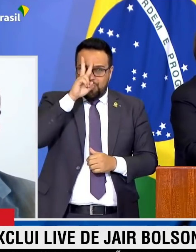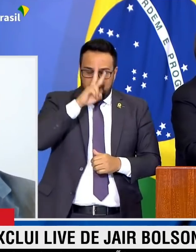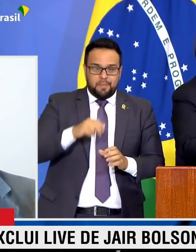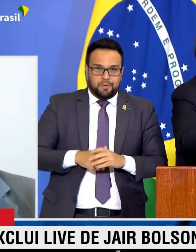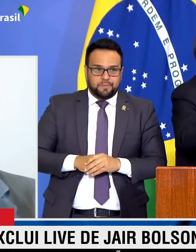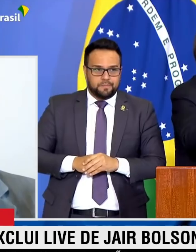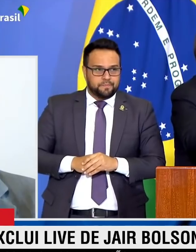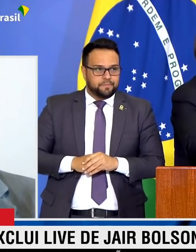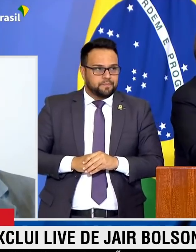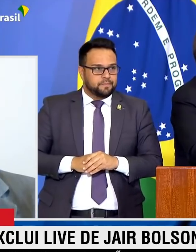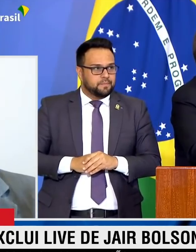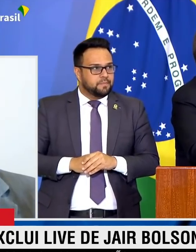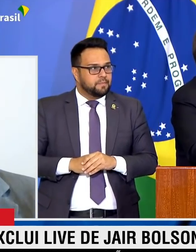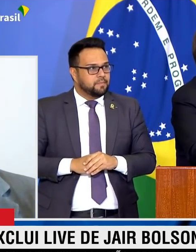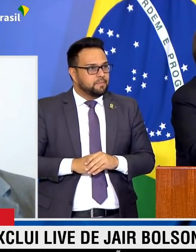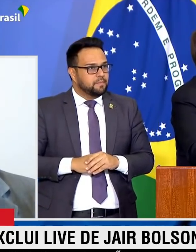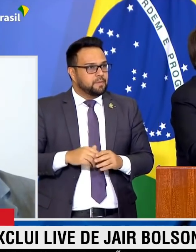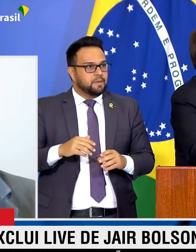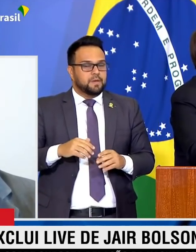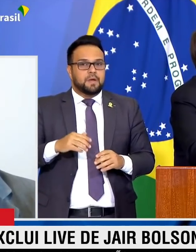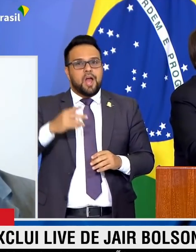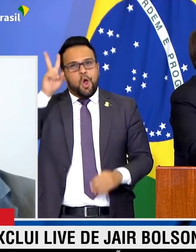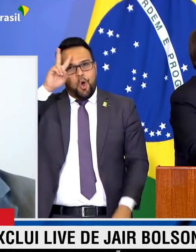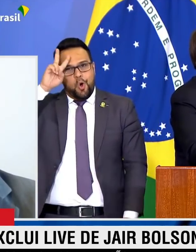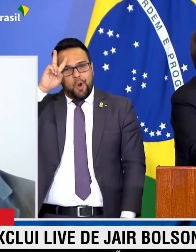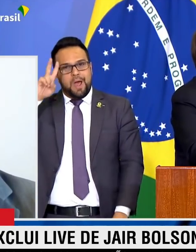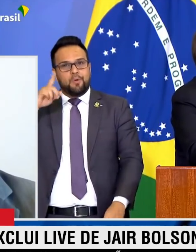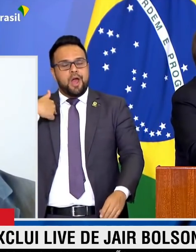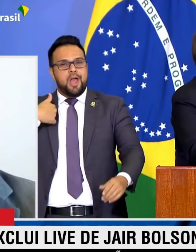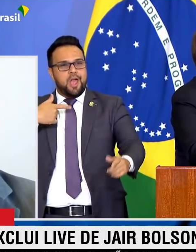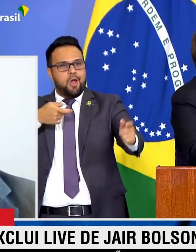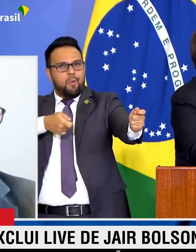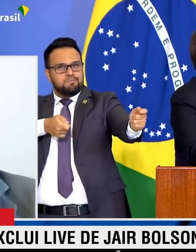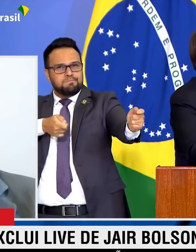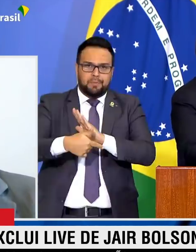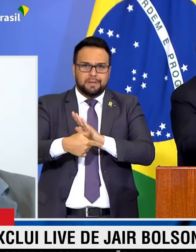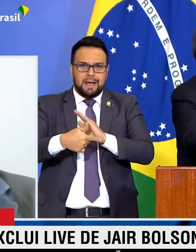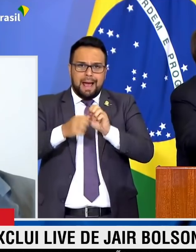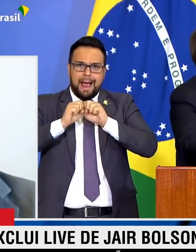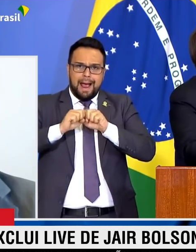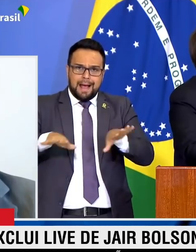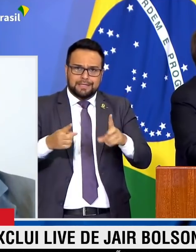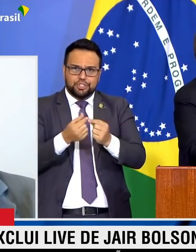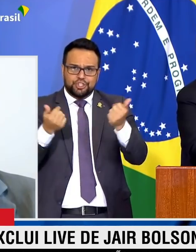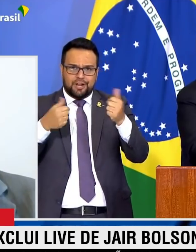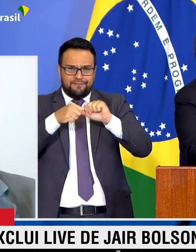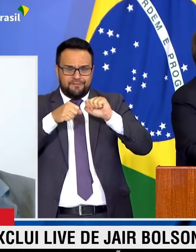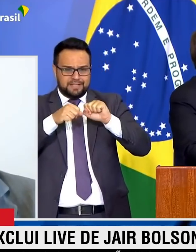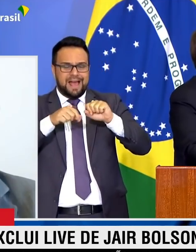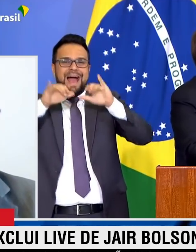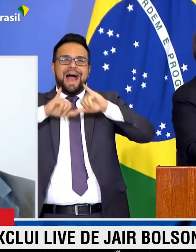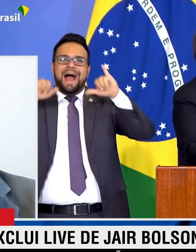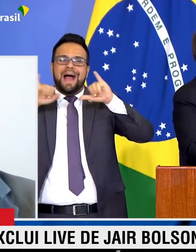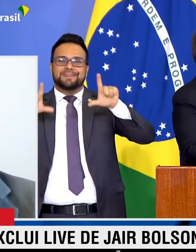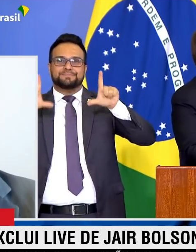aponta diminuição a na nós vamos defesas naturais seria semelhante à